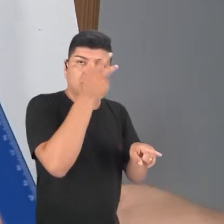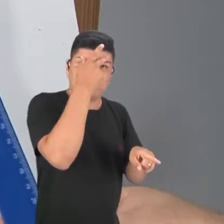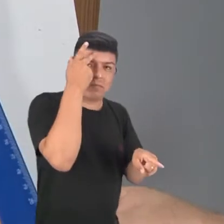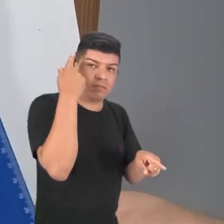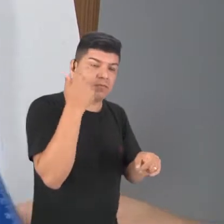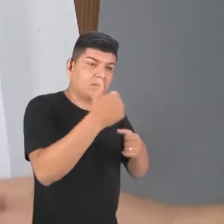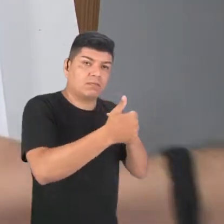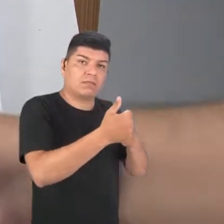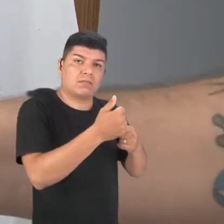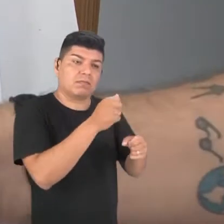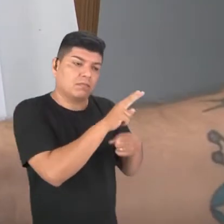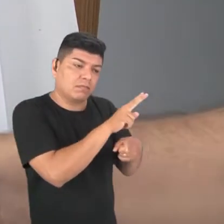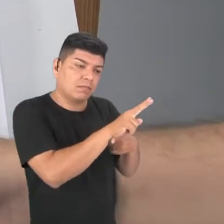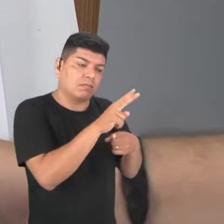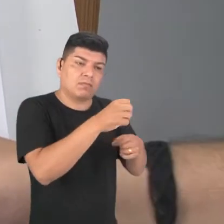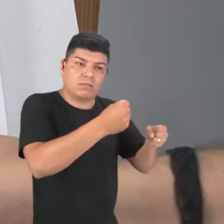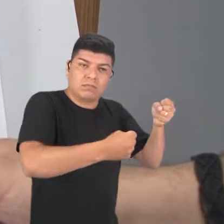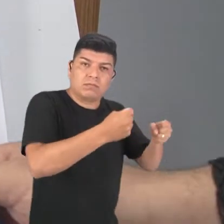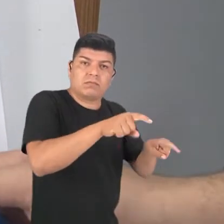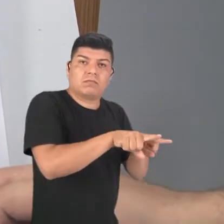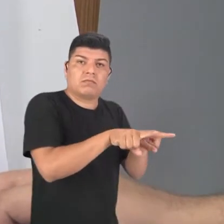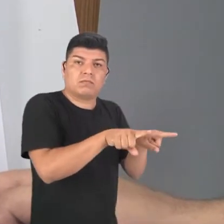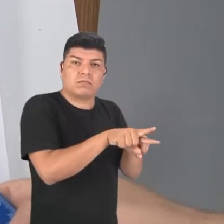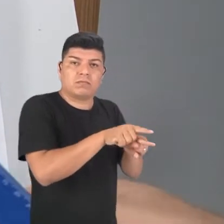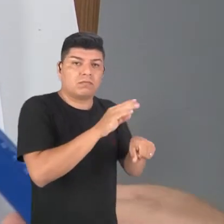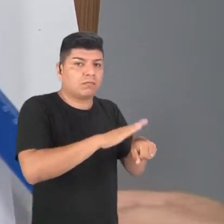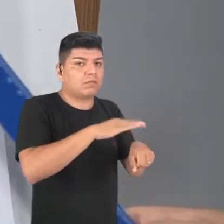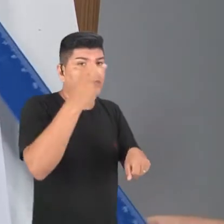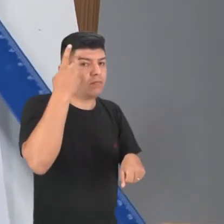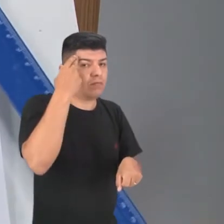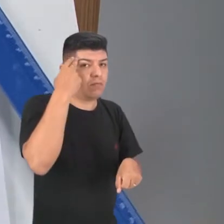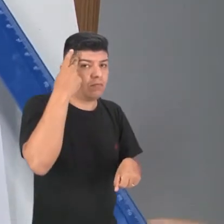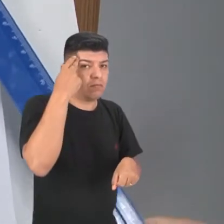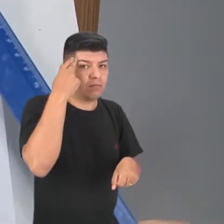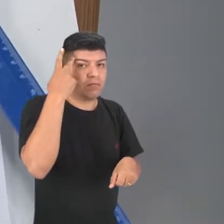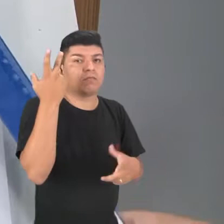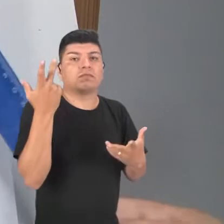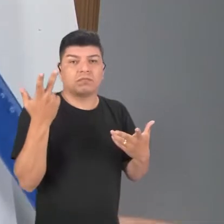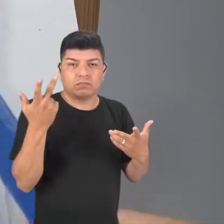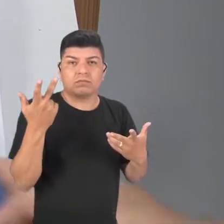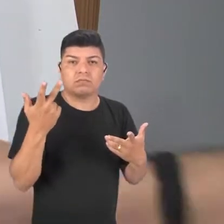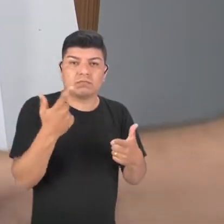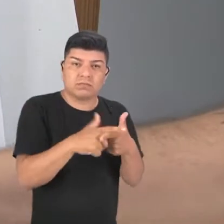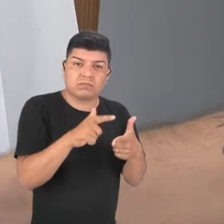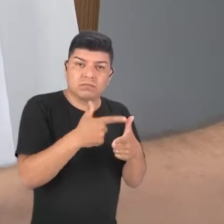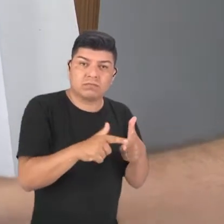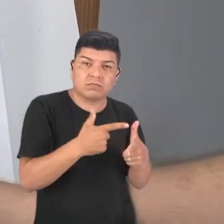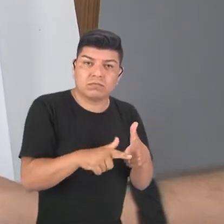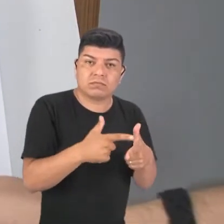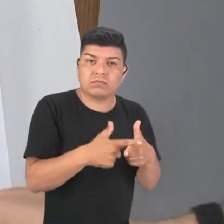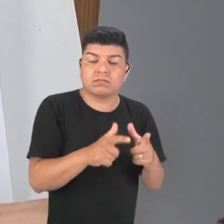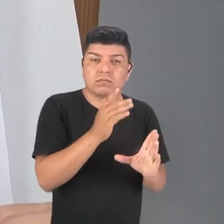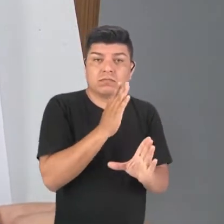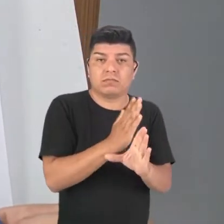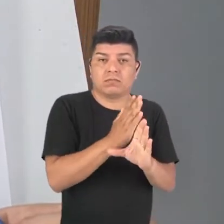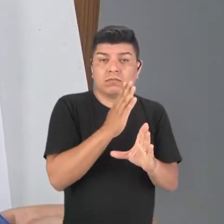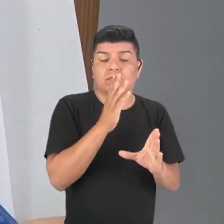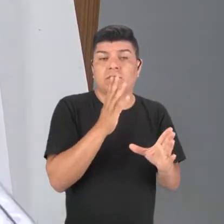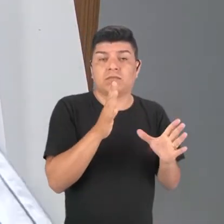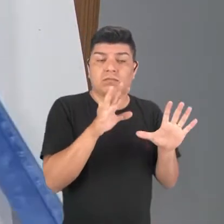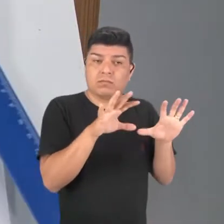flanelinhas, dentre outras, são cada dia mais comuns e os transtornos causados por esse